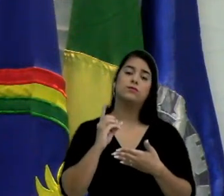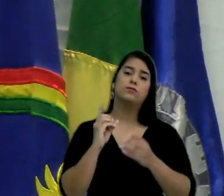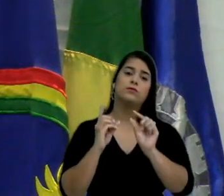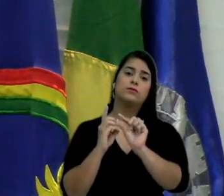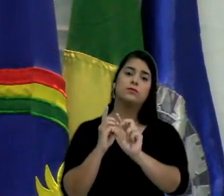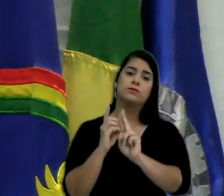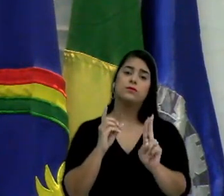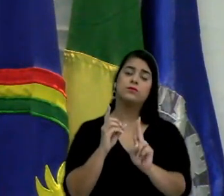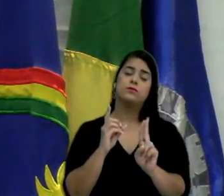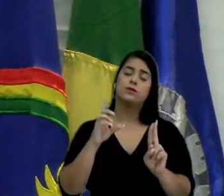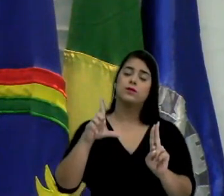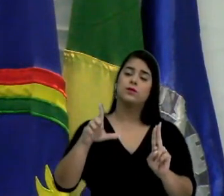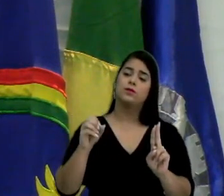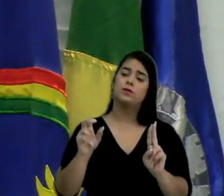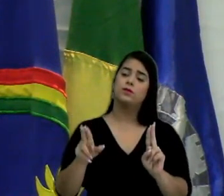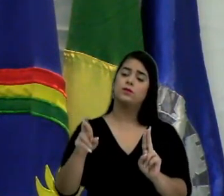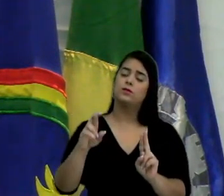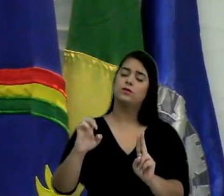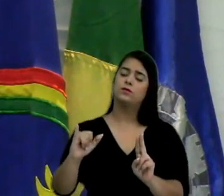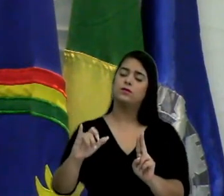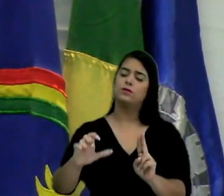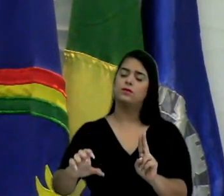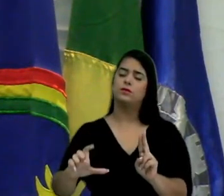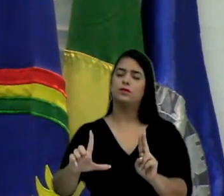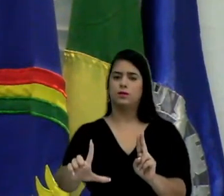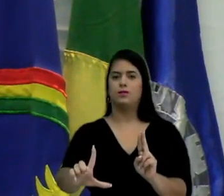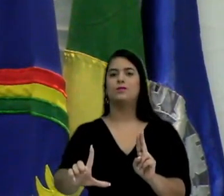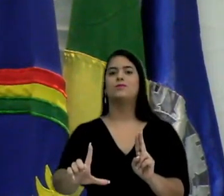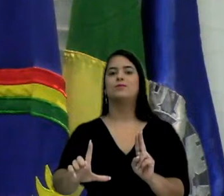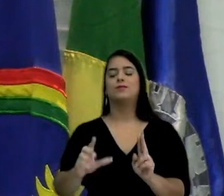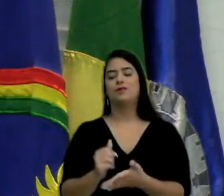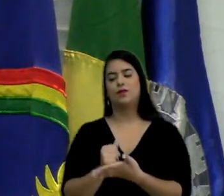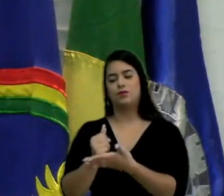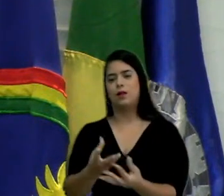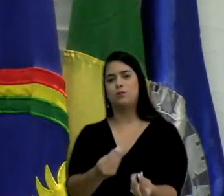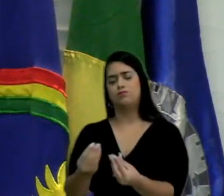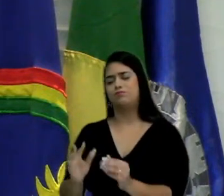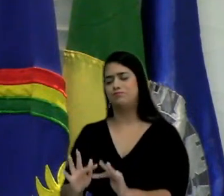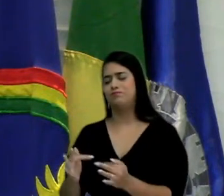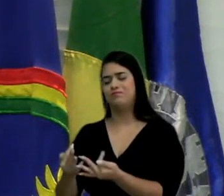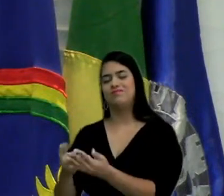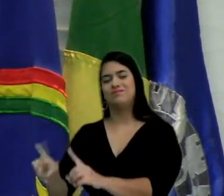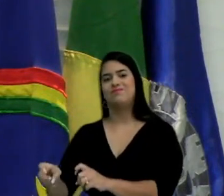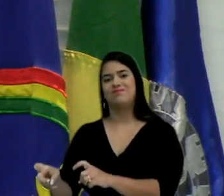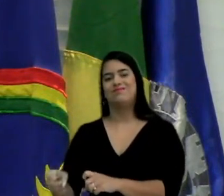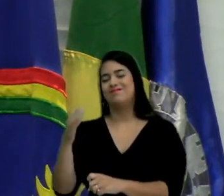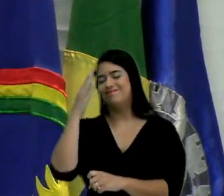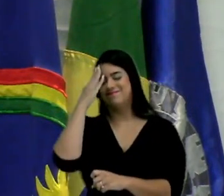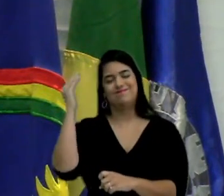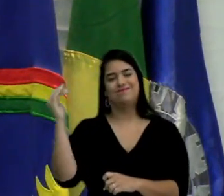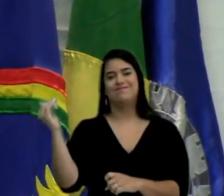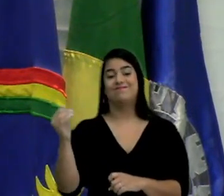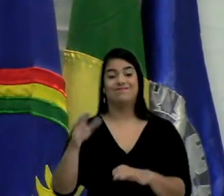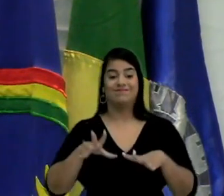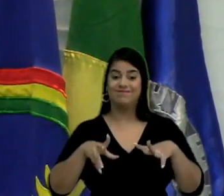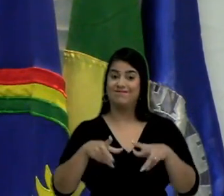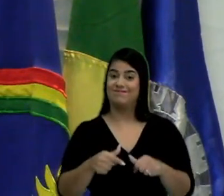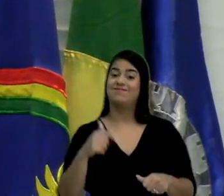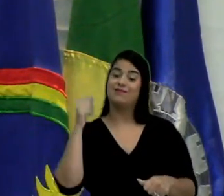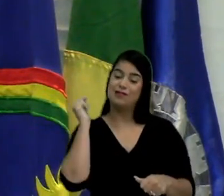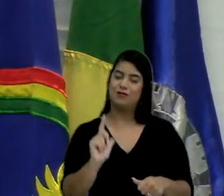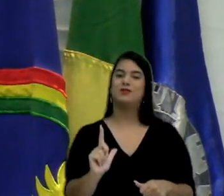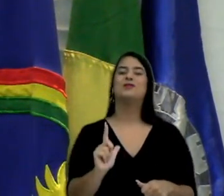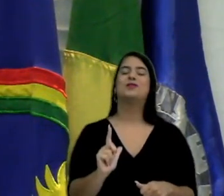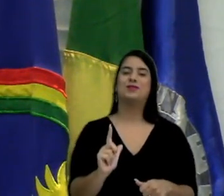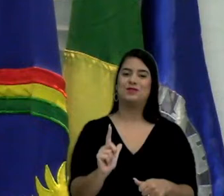e vai beneficiar muitas famílias agricultoras daqui pra frente então Sucesso aí para todos os que se inscreveram e peço a vocês